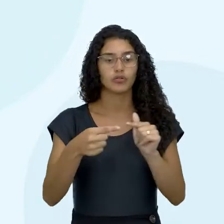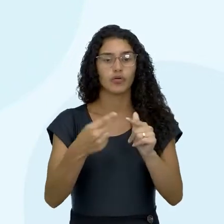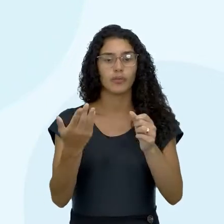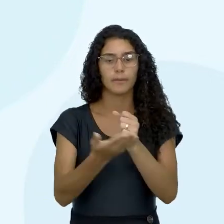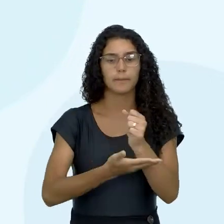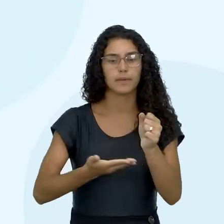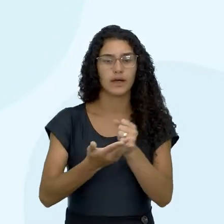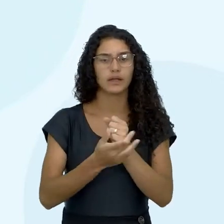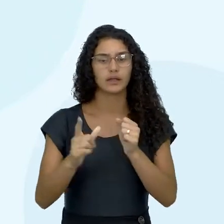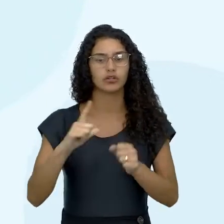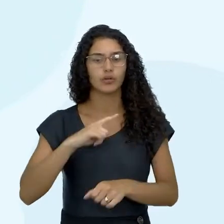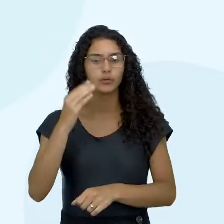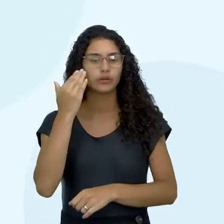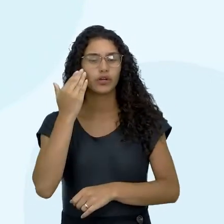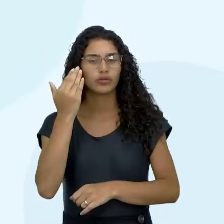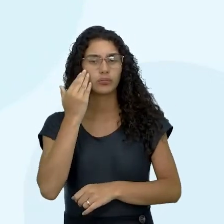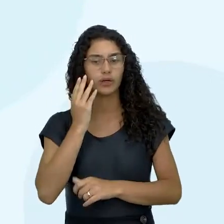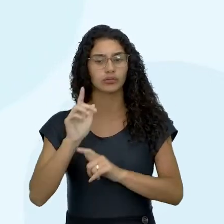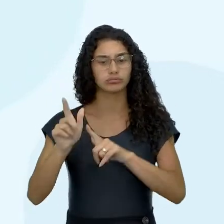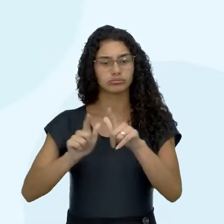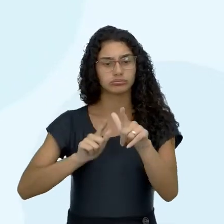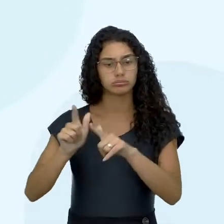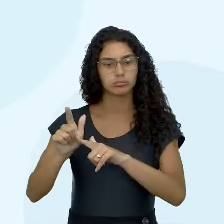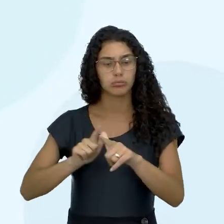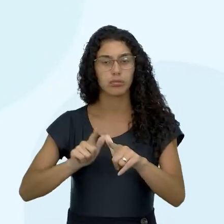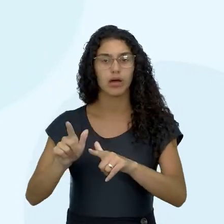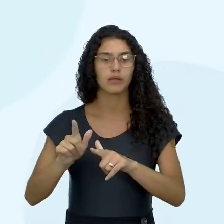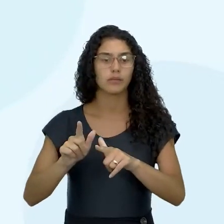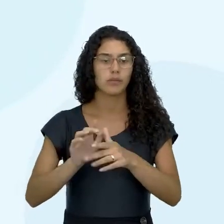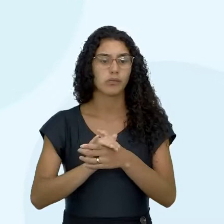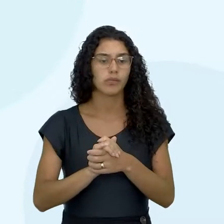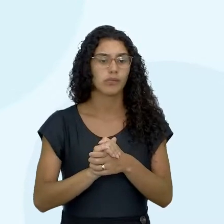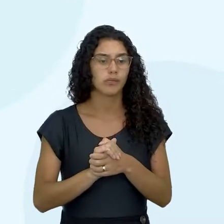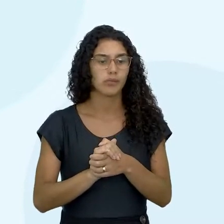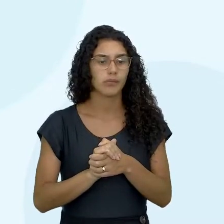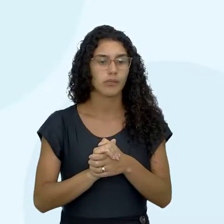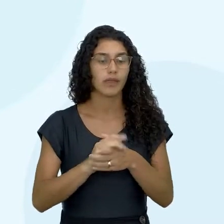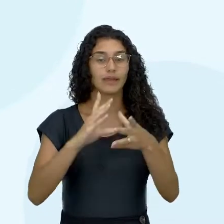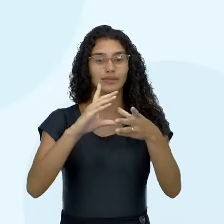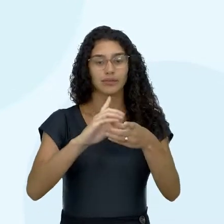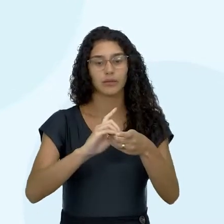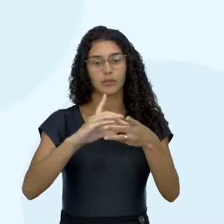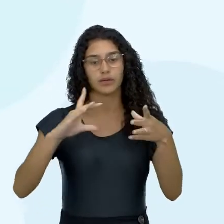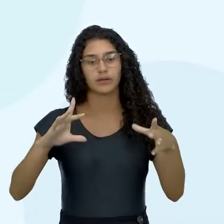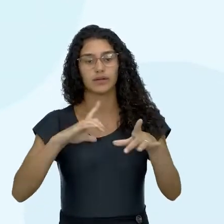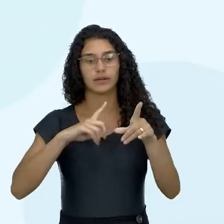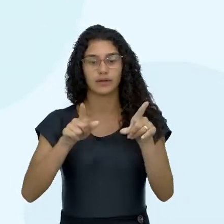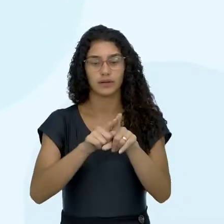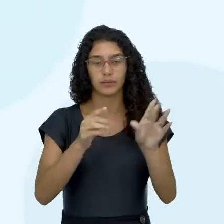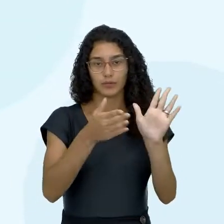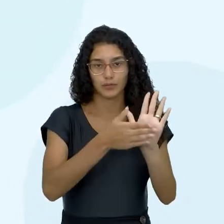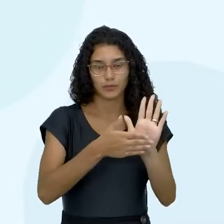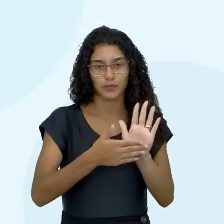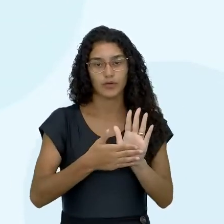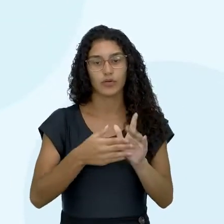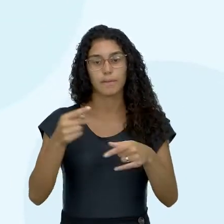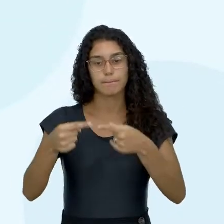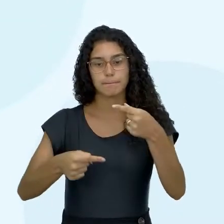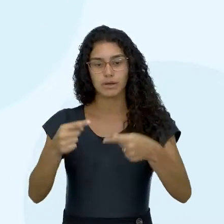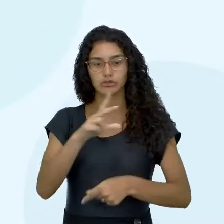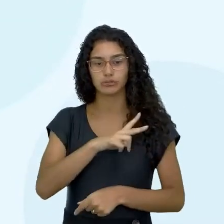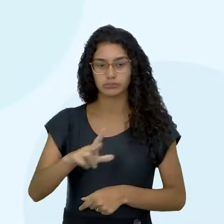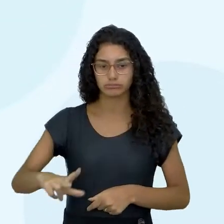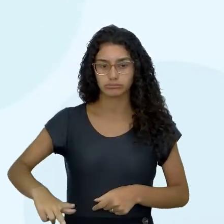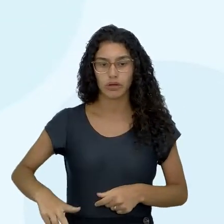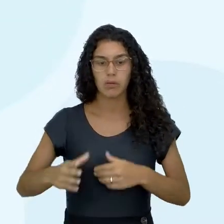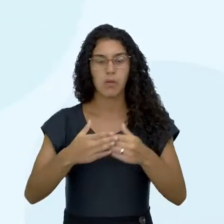bases para a compreensão do fundamento da democracia, regime político no qual é possível a proposição de políticas públicas